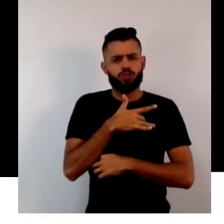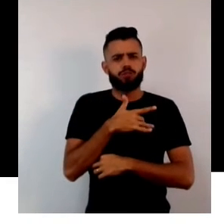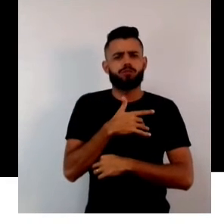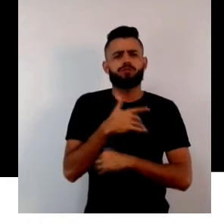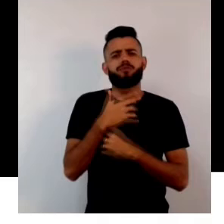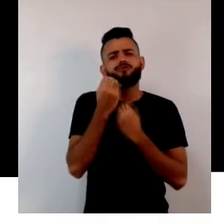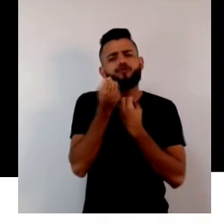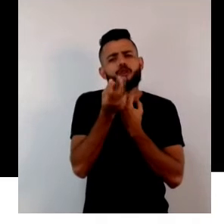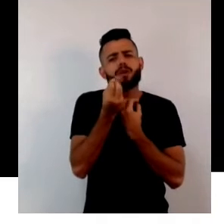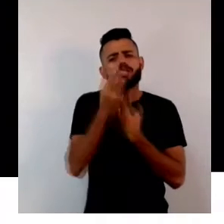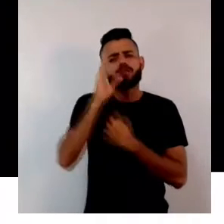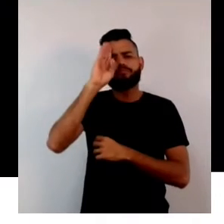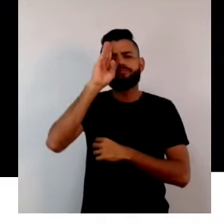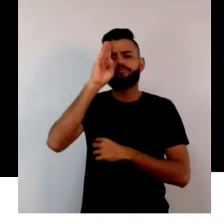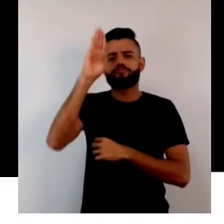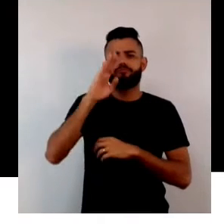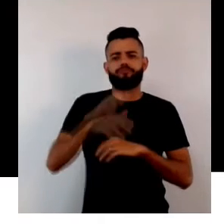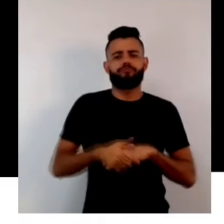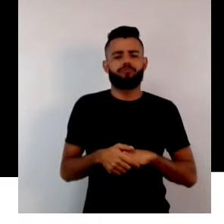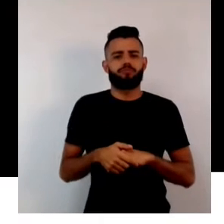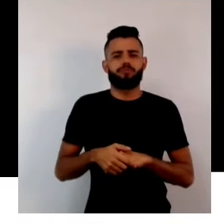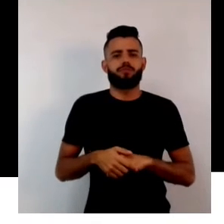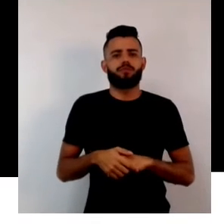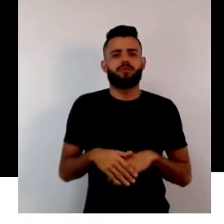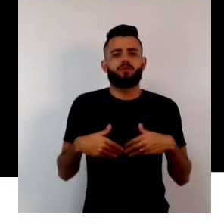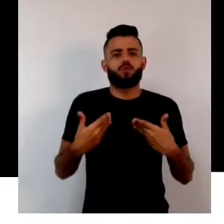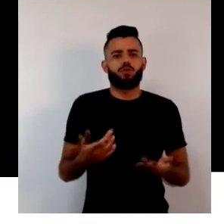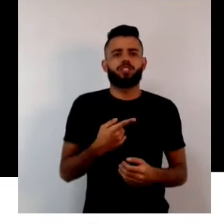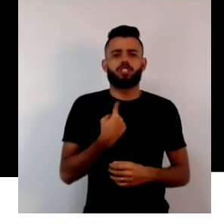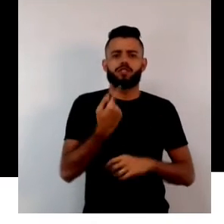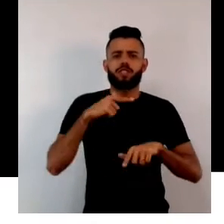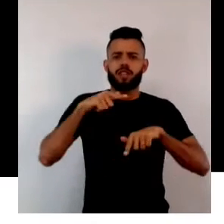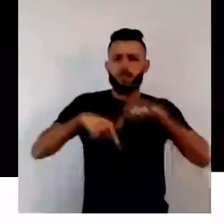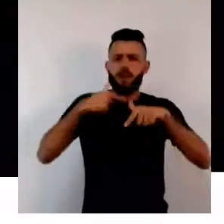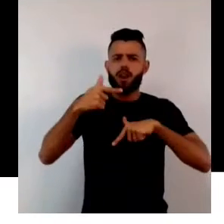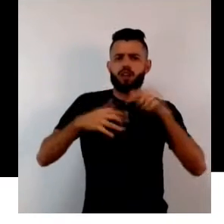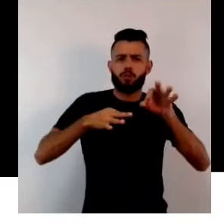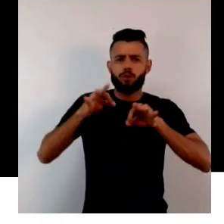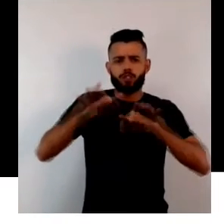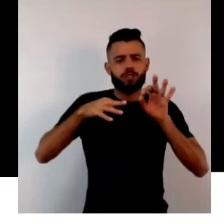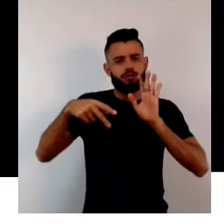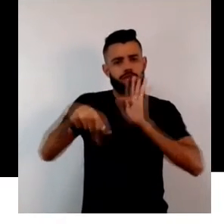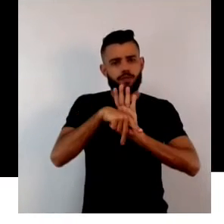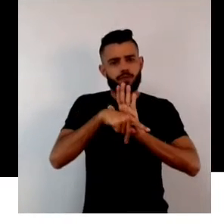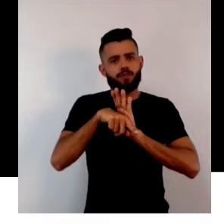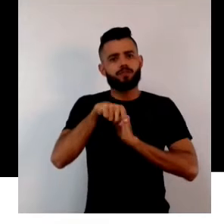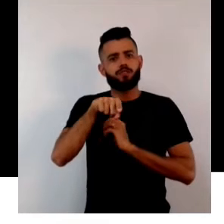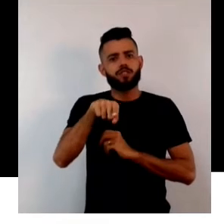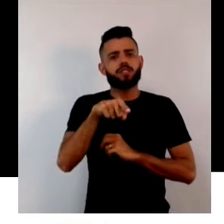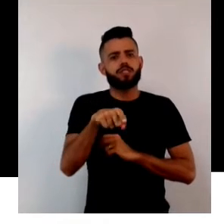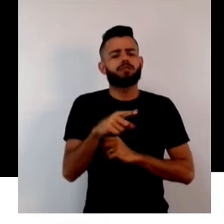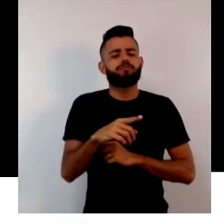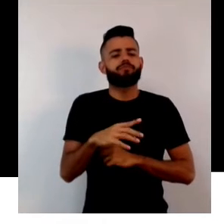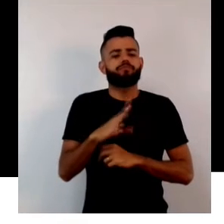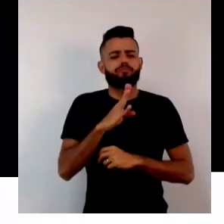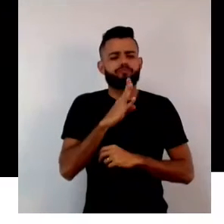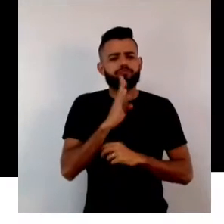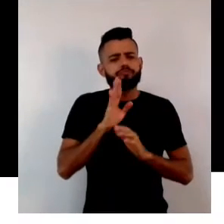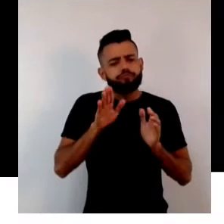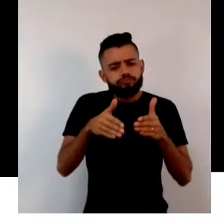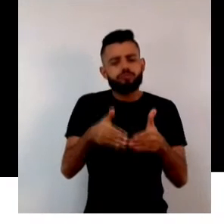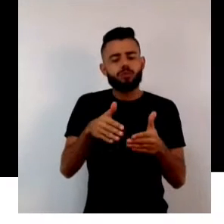gente, quando vai trabalhar em algum projeto específico, você se especializa tanto em determinada área, que qualquer